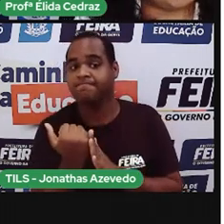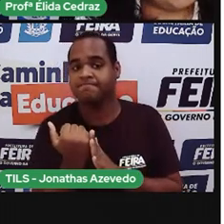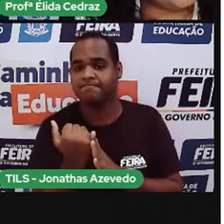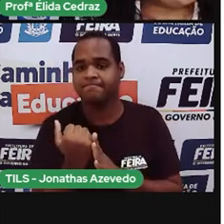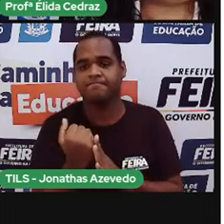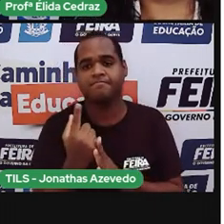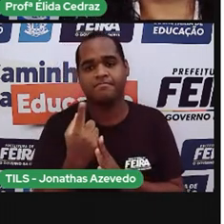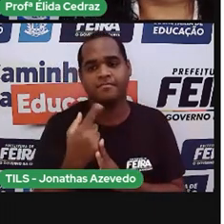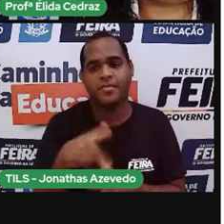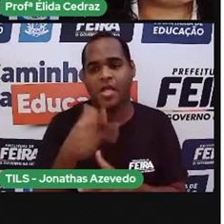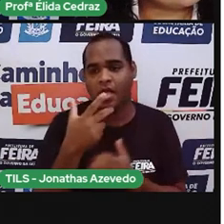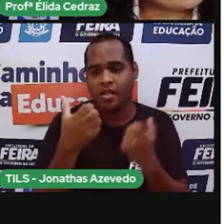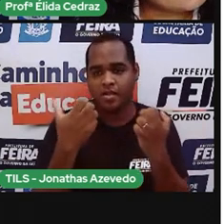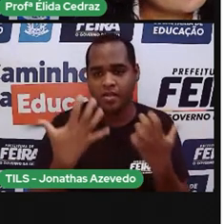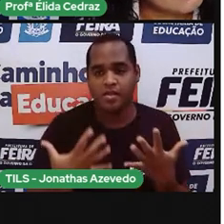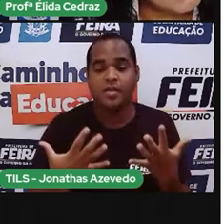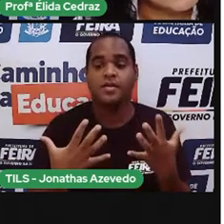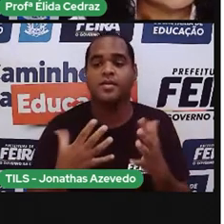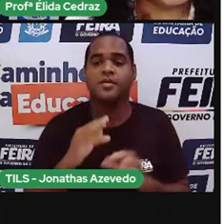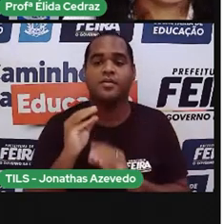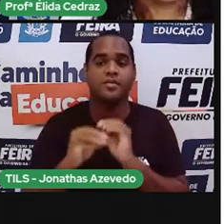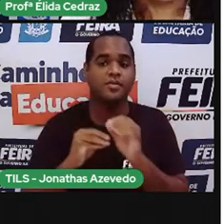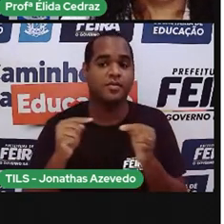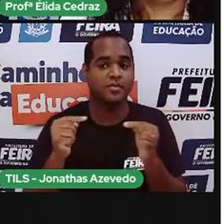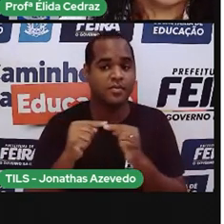de comprar fruta e verdura nas feiras.